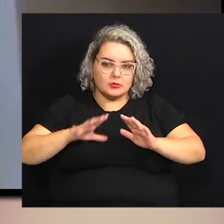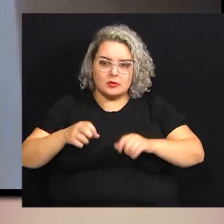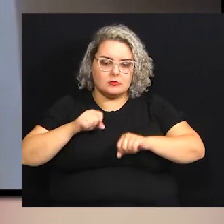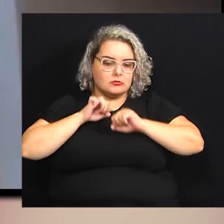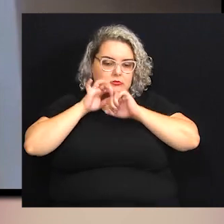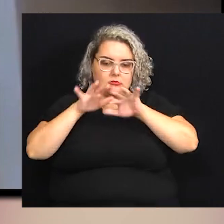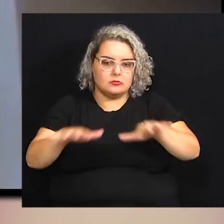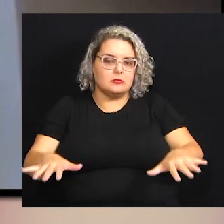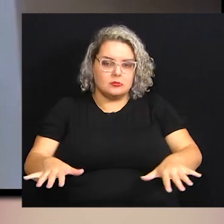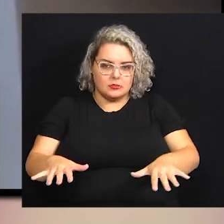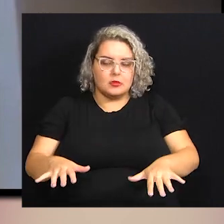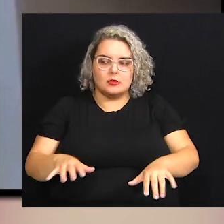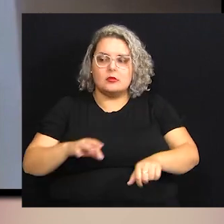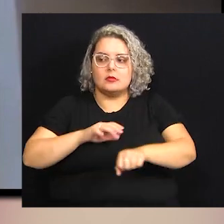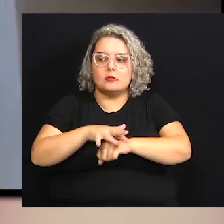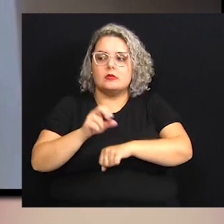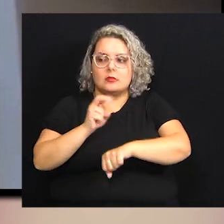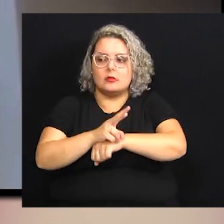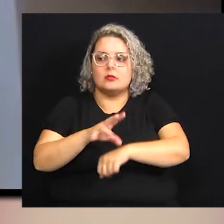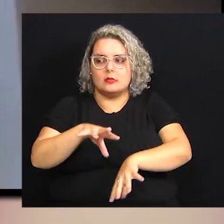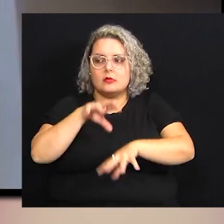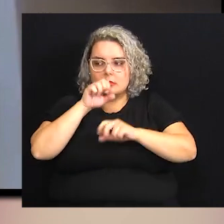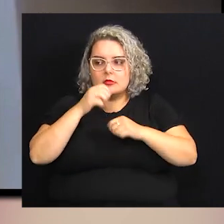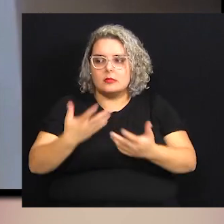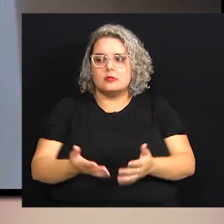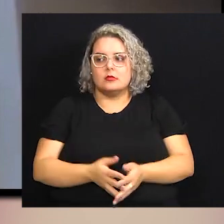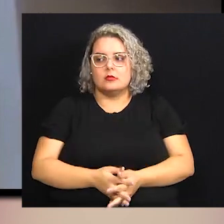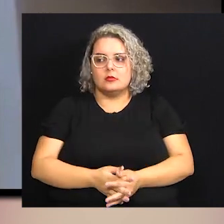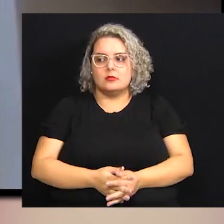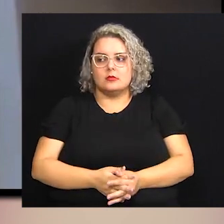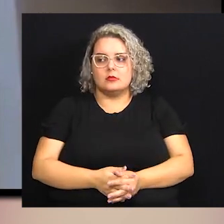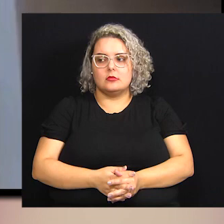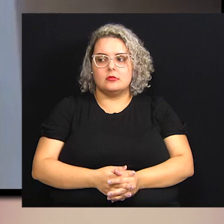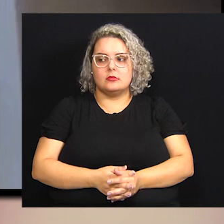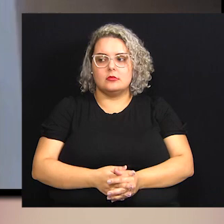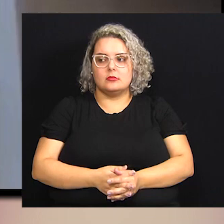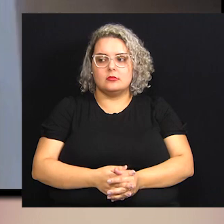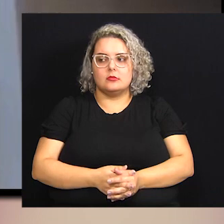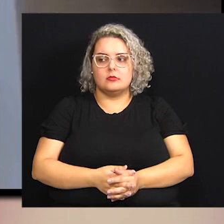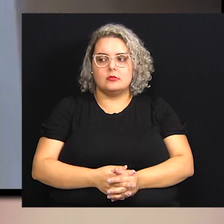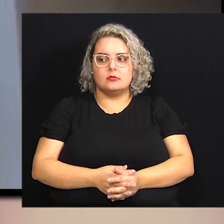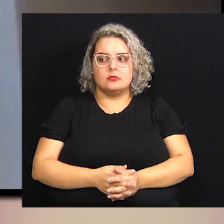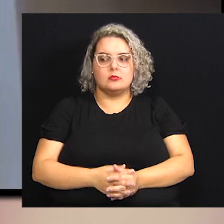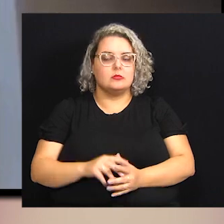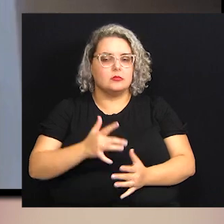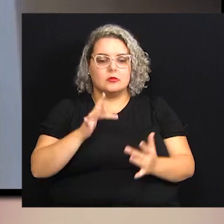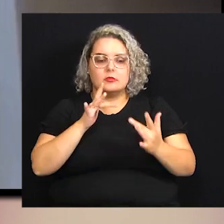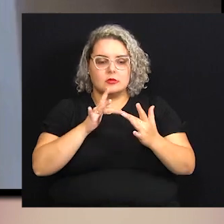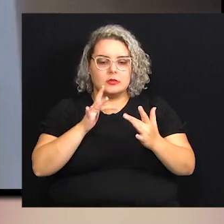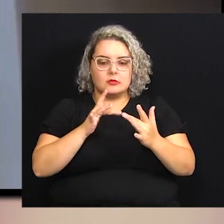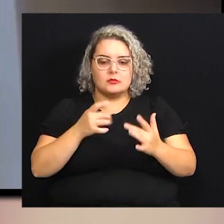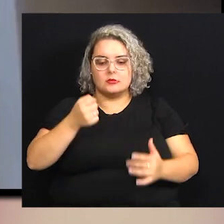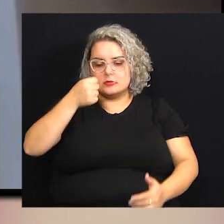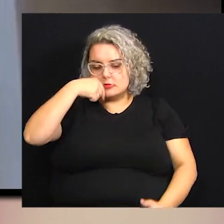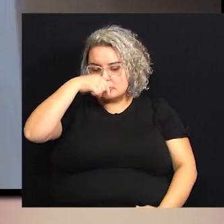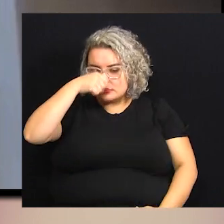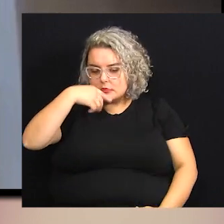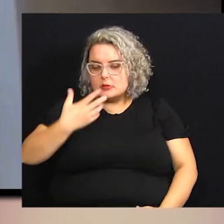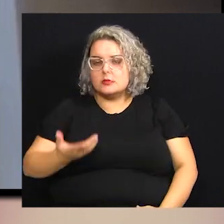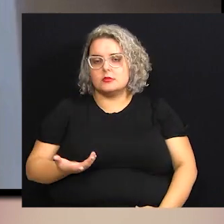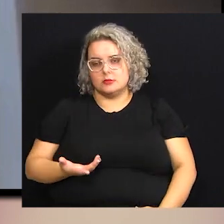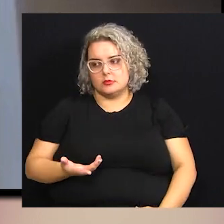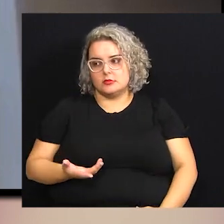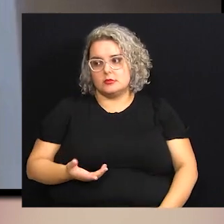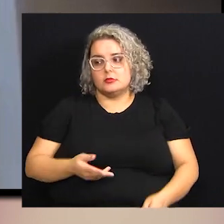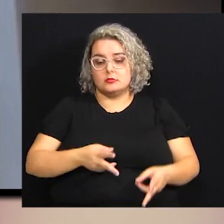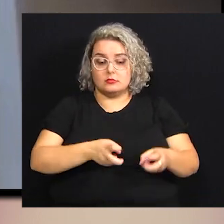de transmissão de doenças infecciosas virais respiratórias, né, não entrar em contato com esses tipos de